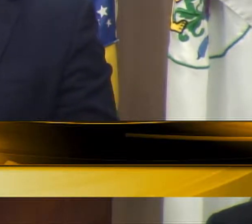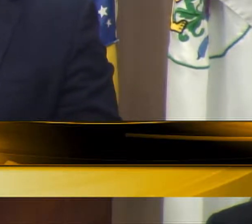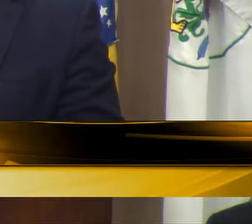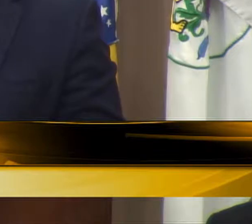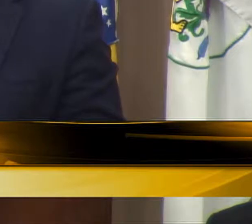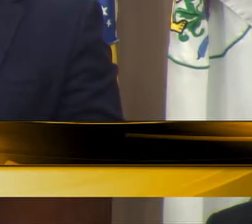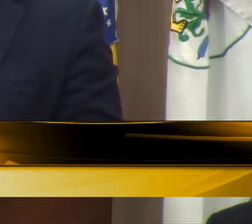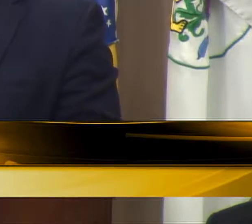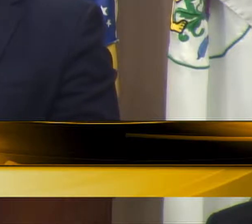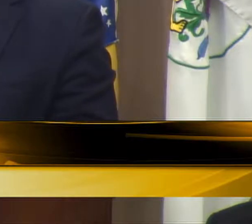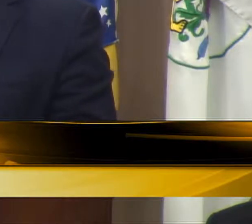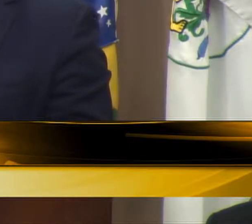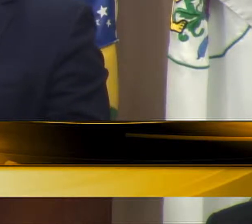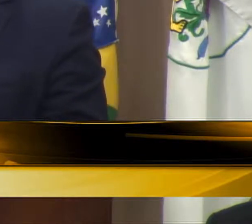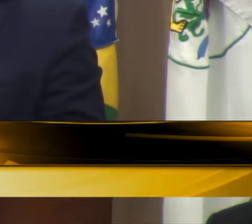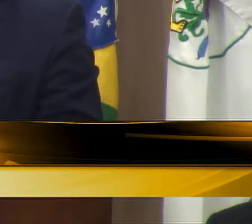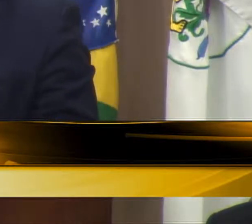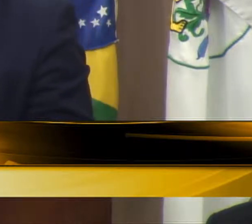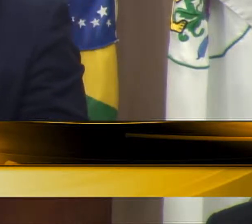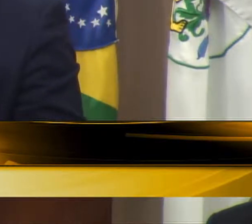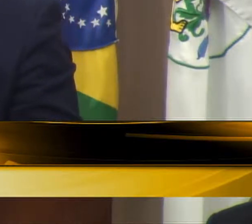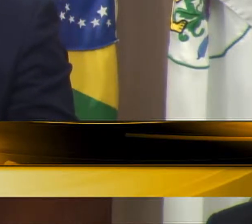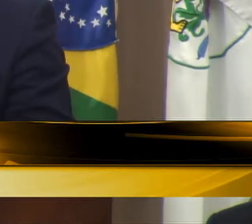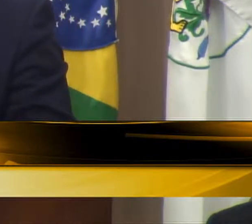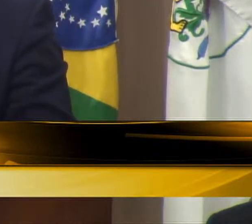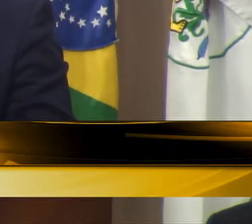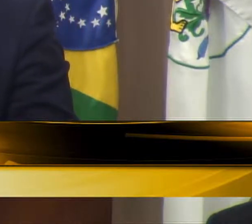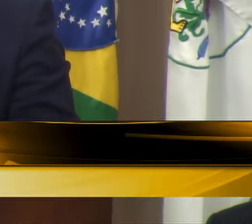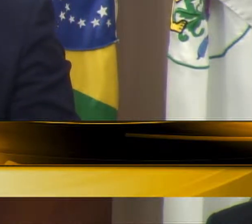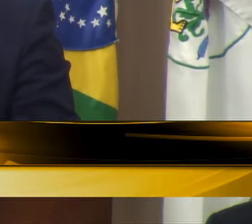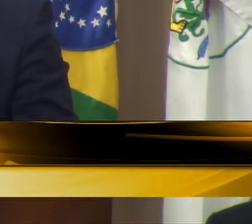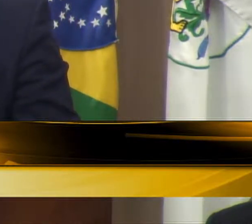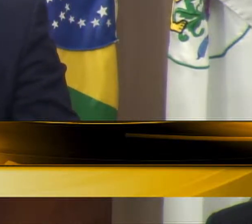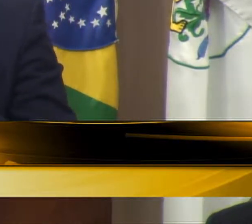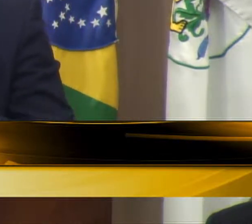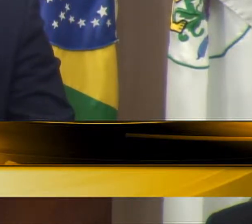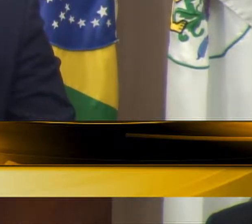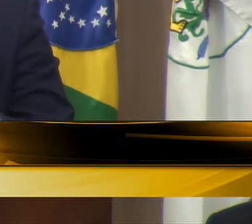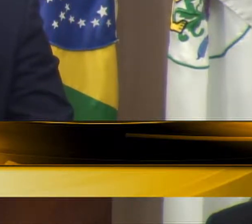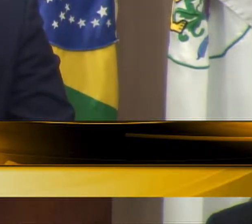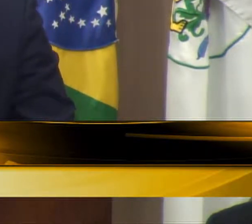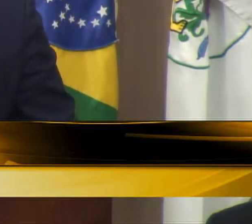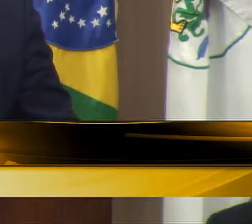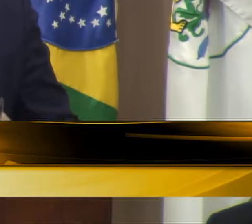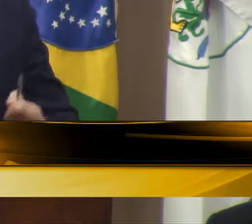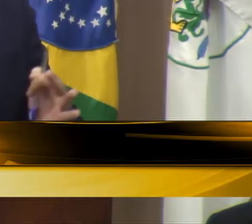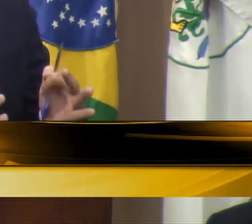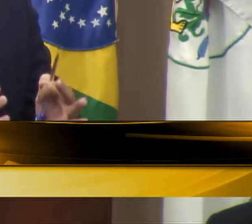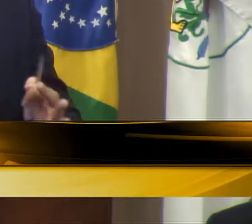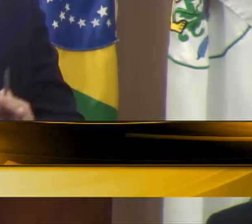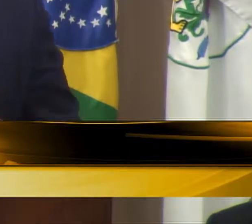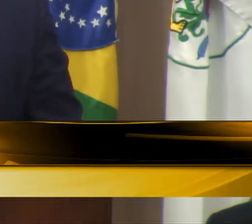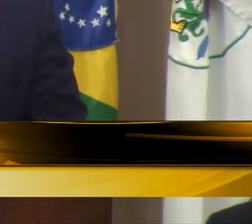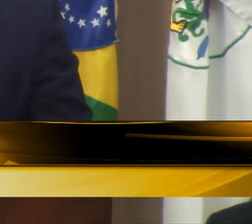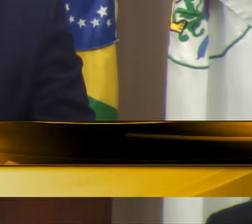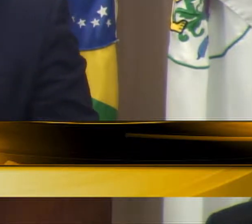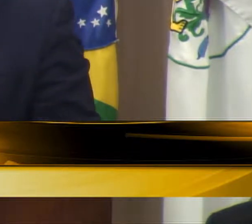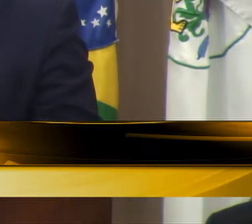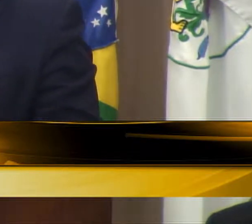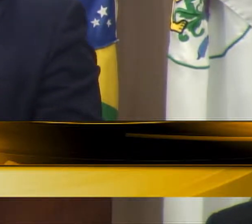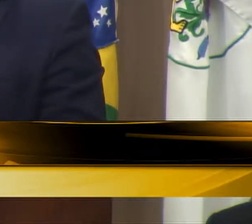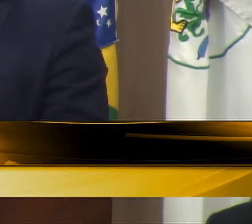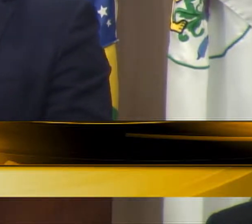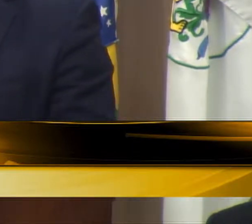próximo com carinho, respeito e, acima de tudo, competência. Foram alguns dos comentários gerais sobre os 3